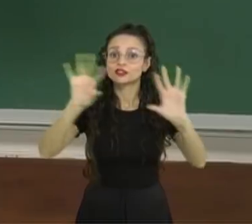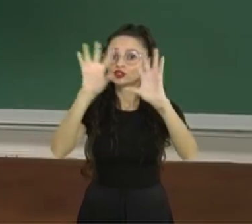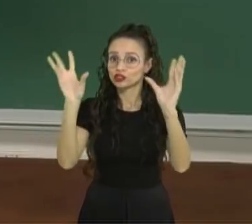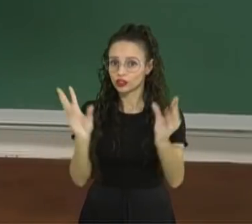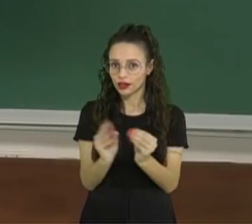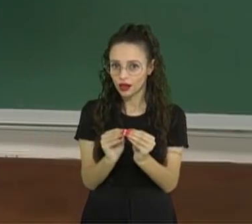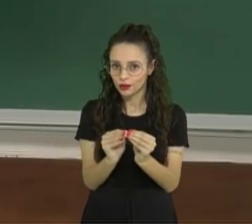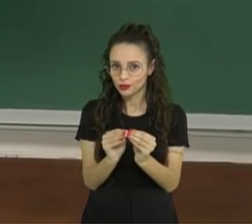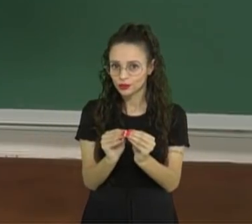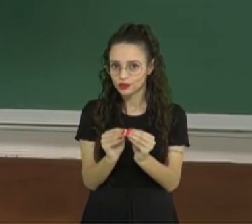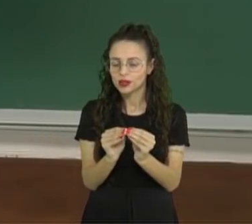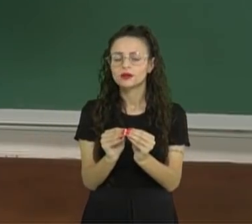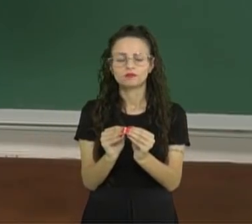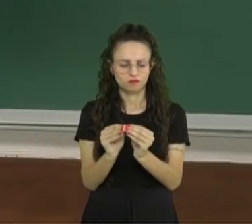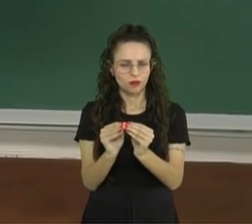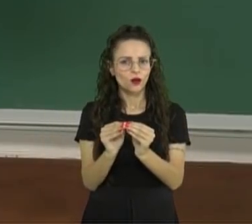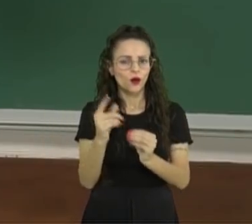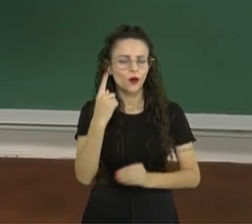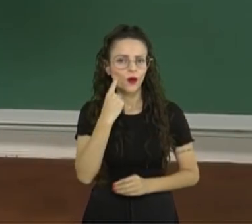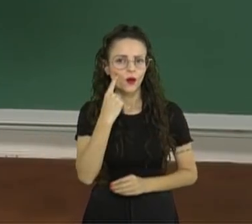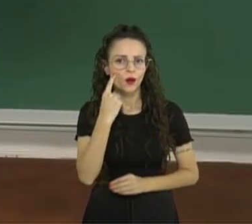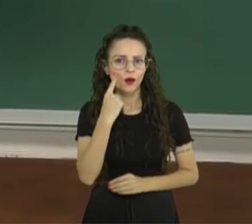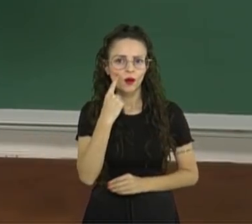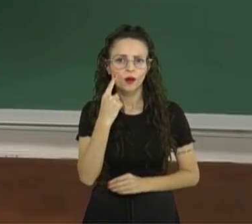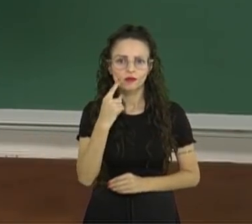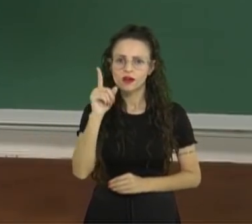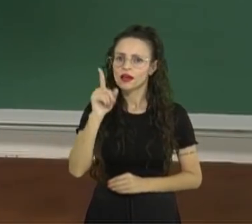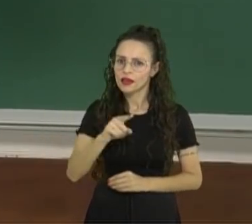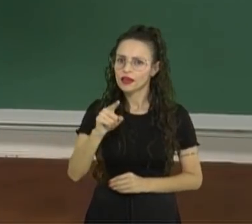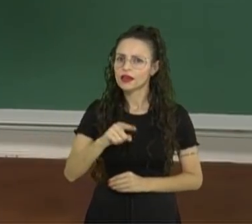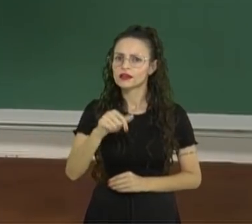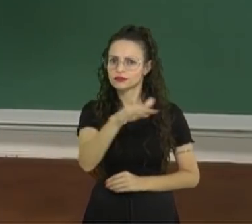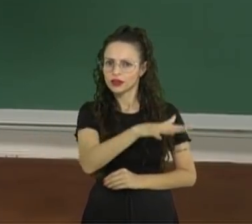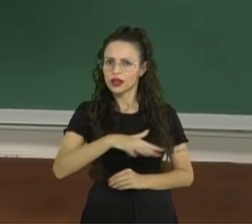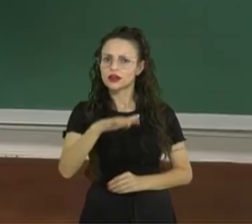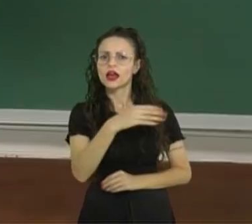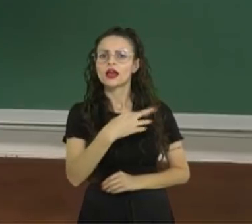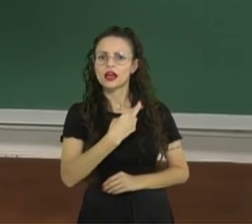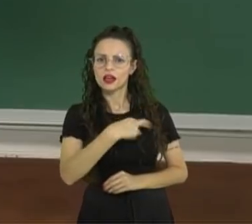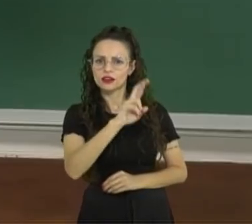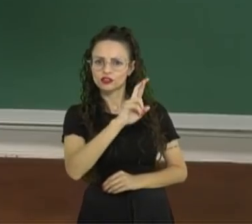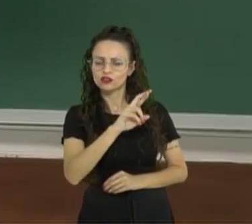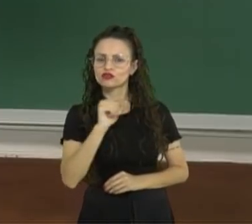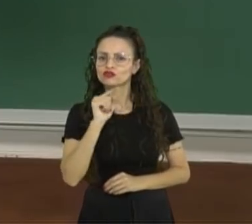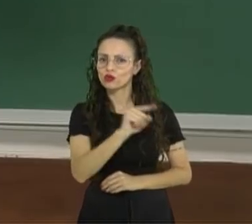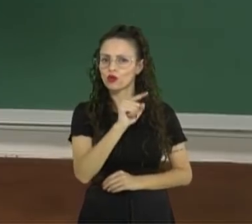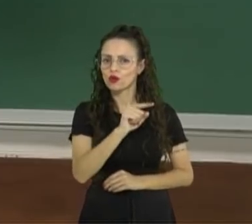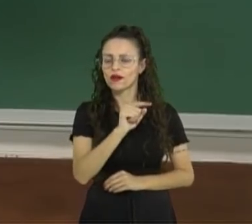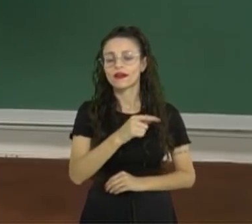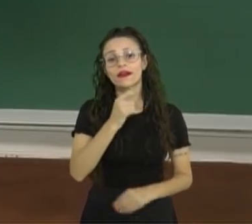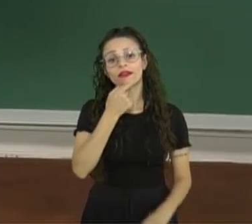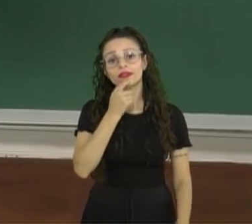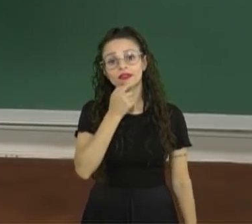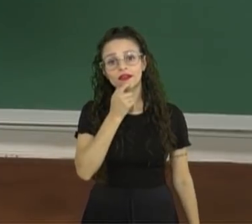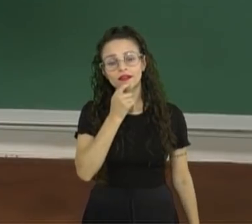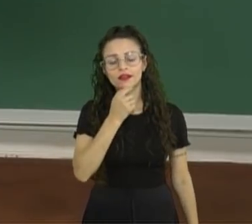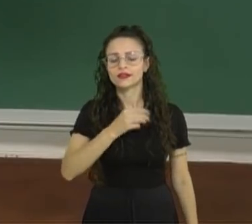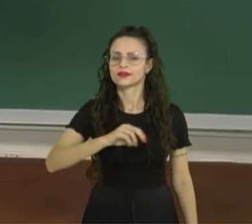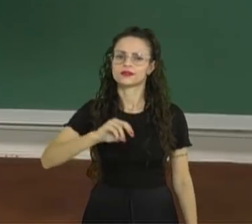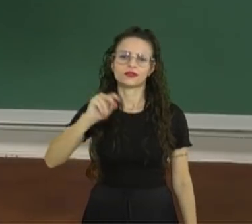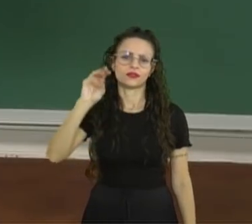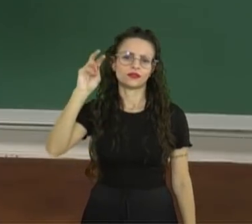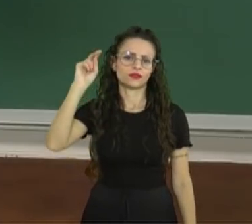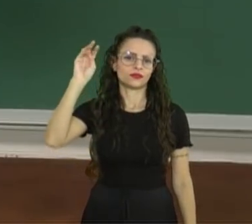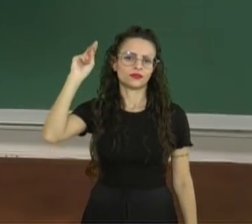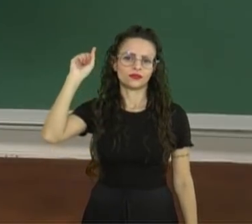nós podemos pegar Stonehenge, é um sítio arqueológico religioso lá da região da Inglaterra, muito